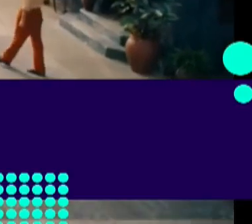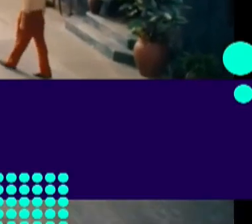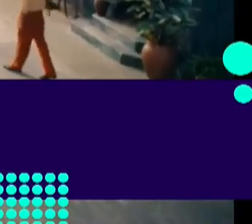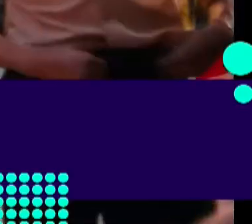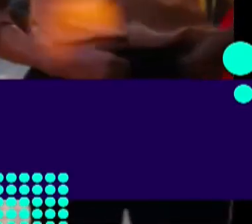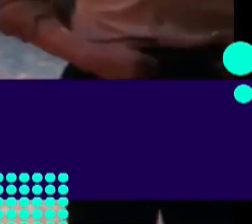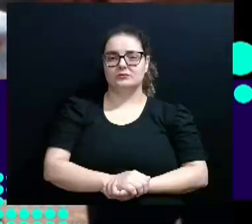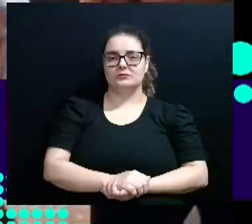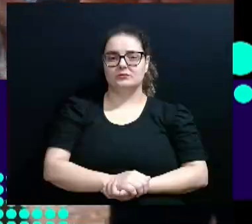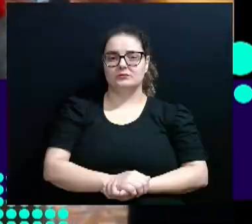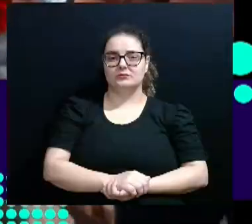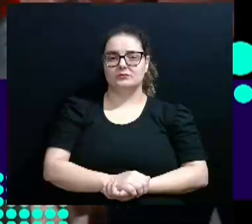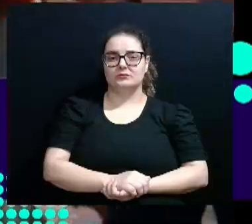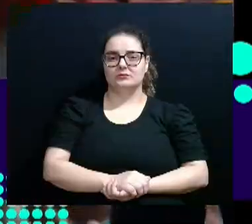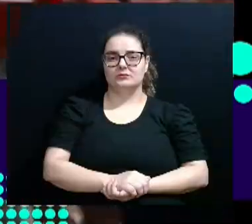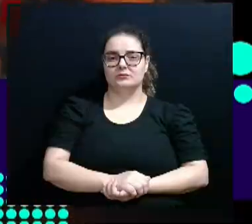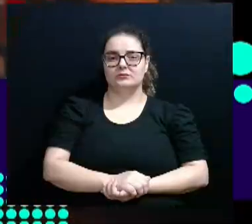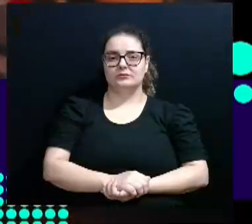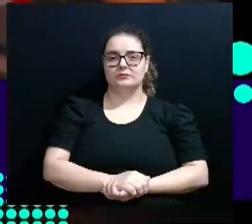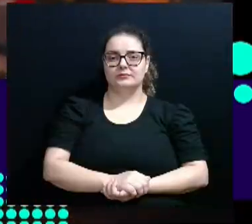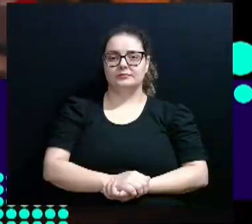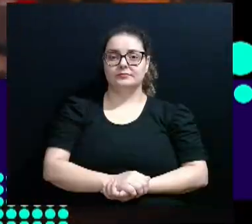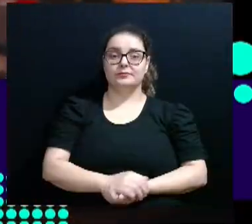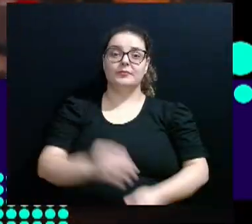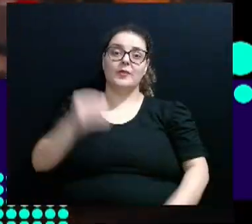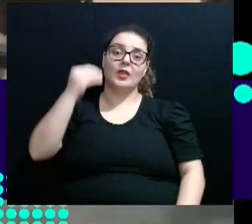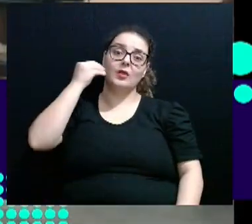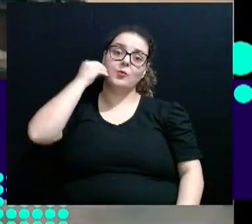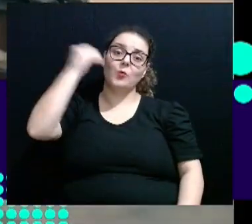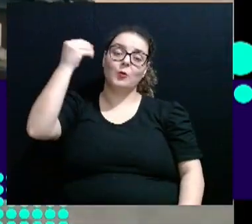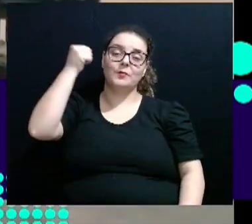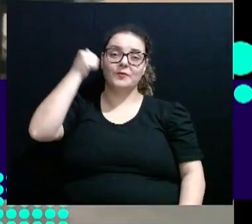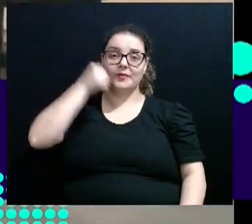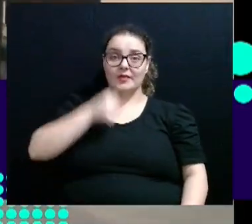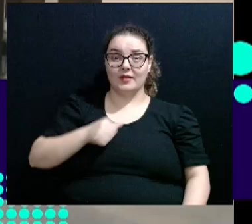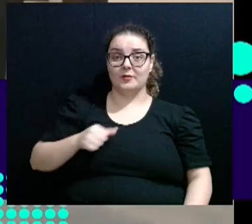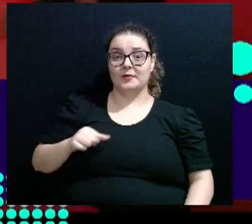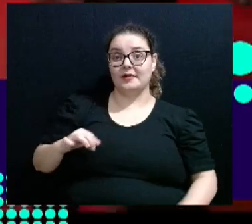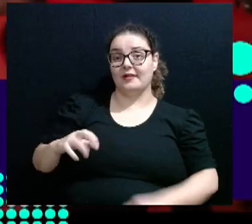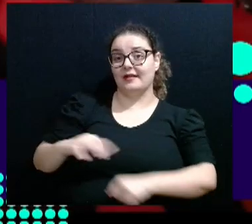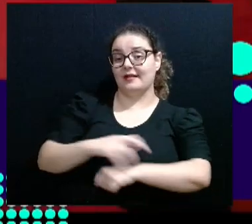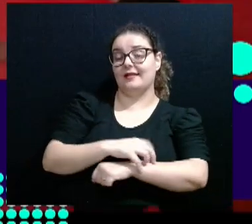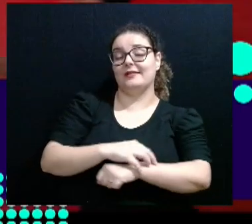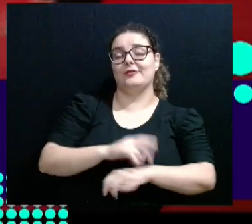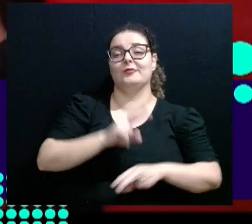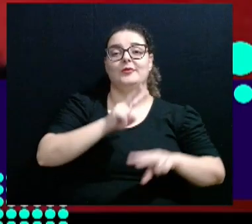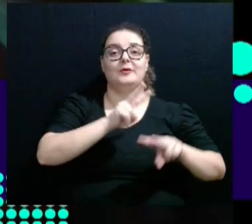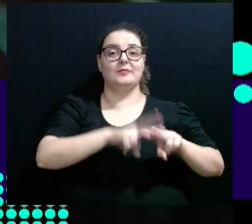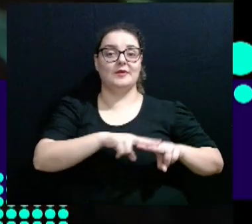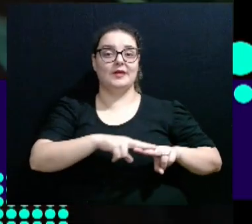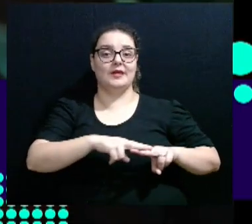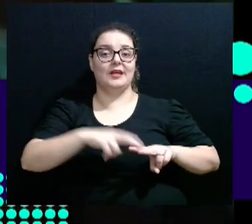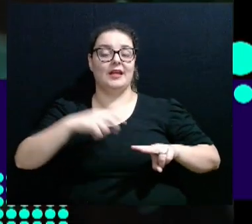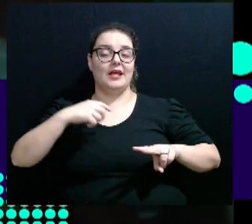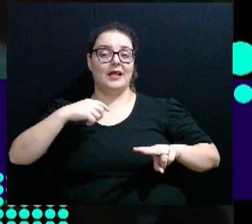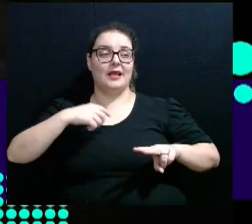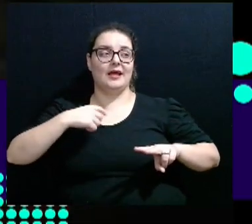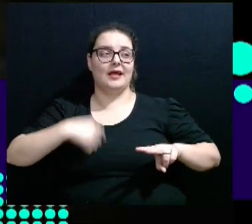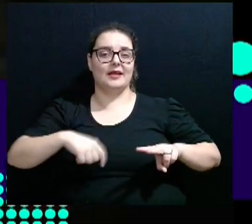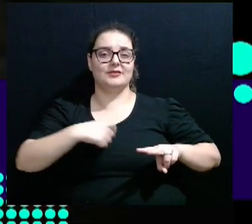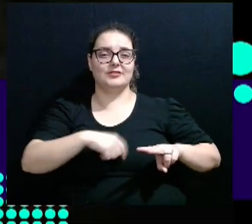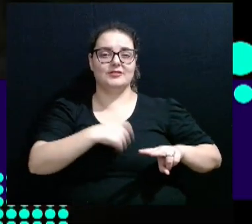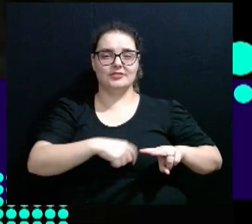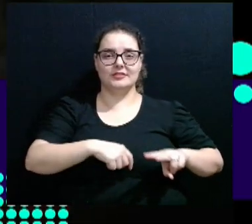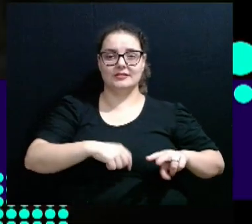O beijo da Mulher-Aranha. Em uma prisão argentina na década de 80, um prisioneiro político divide a